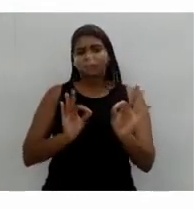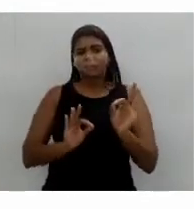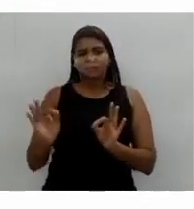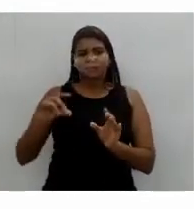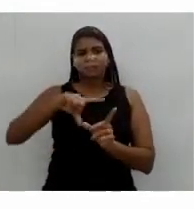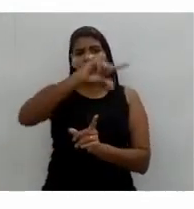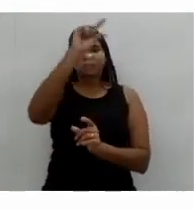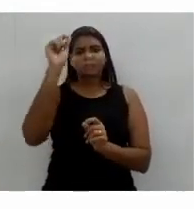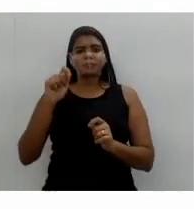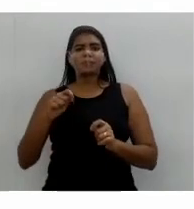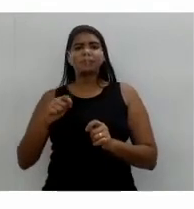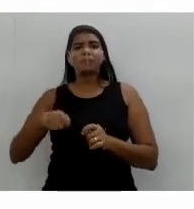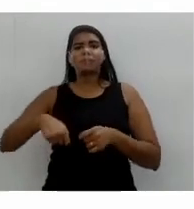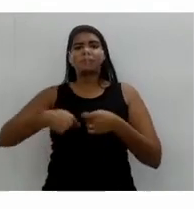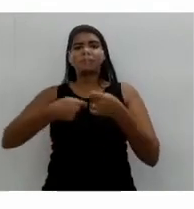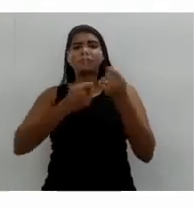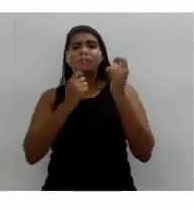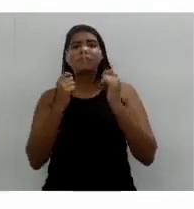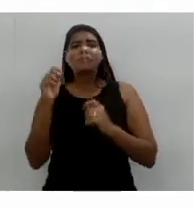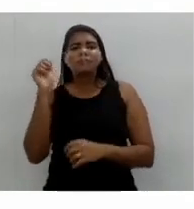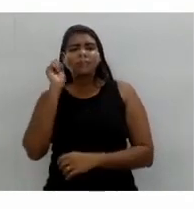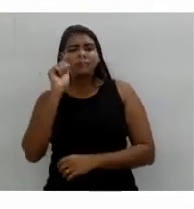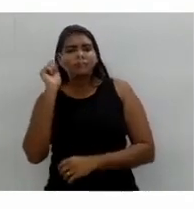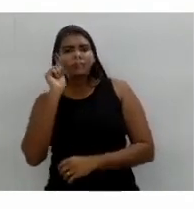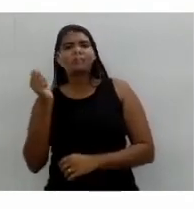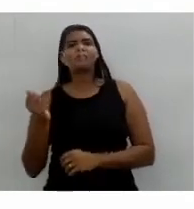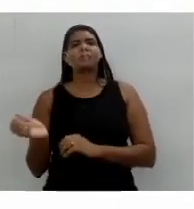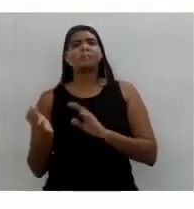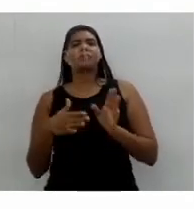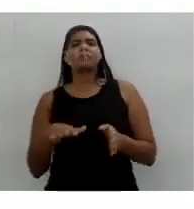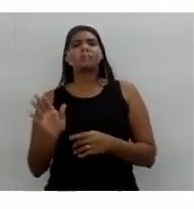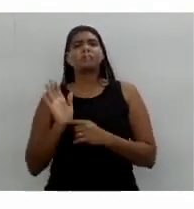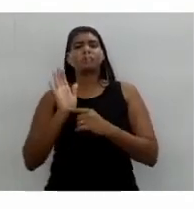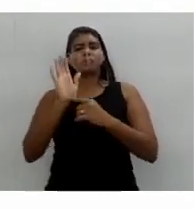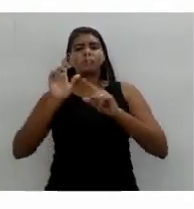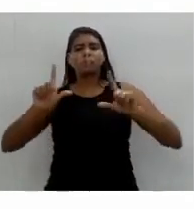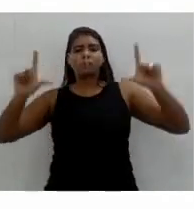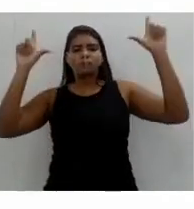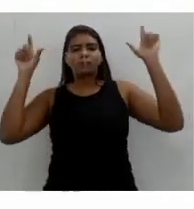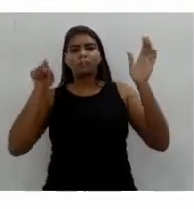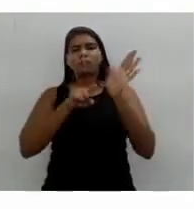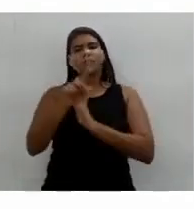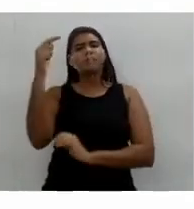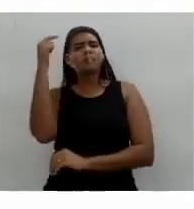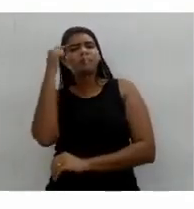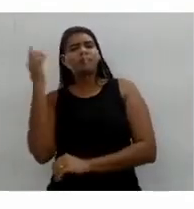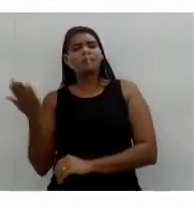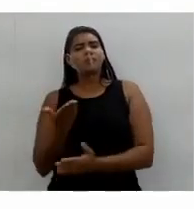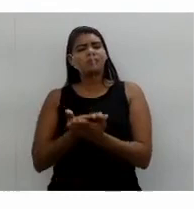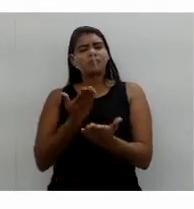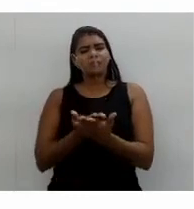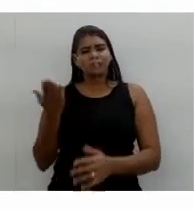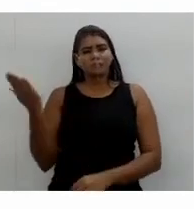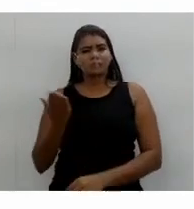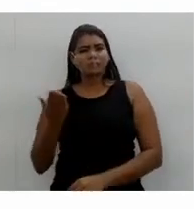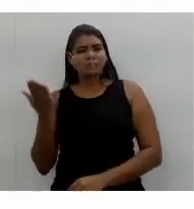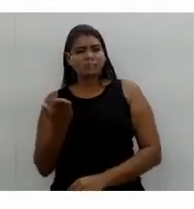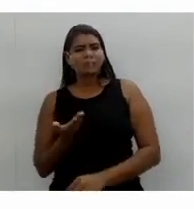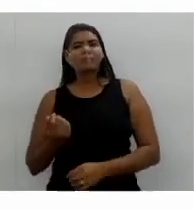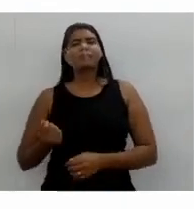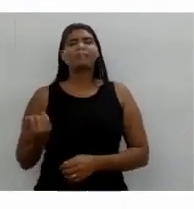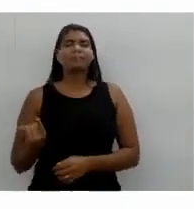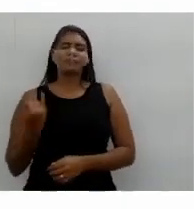Lua, né? Diante dessa notícia, eu trago para vocês aqui algumas questões para a gente pensar na nossa aula de hoje, que são